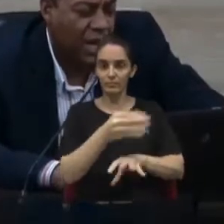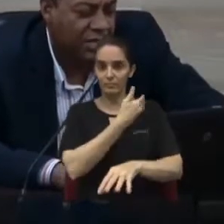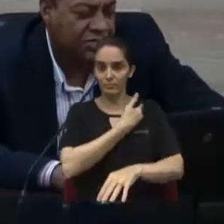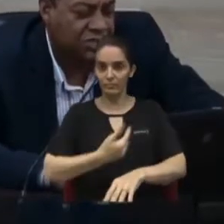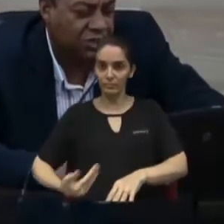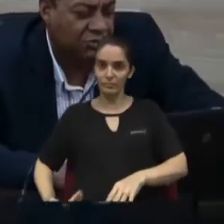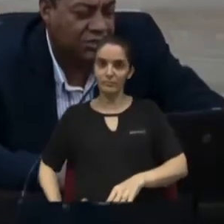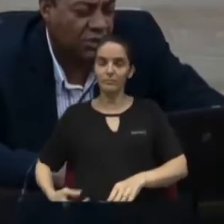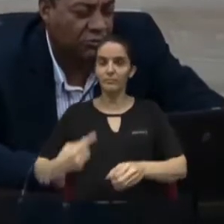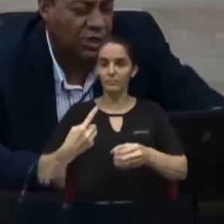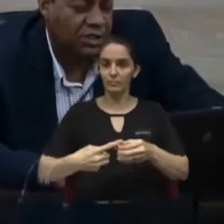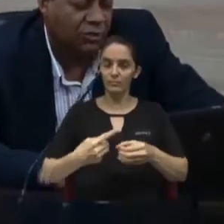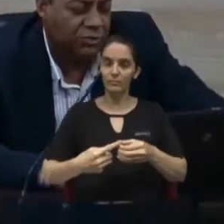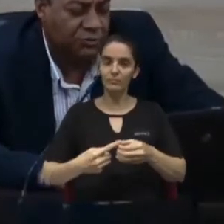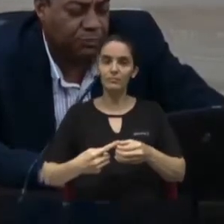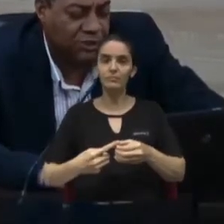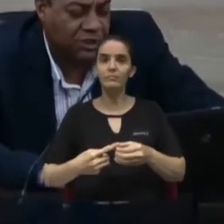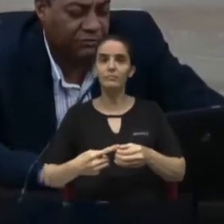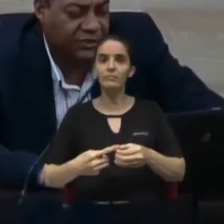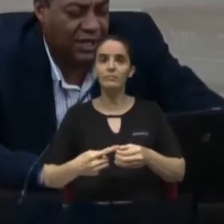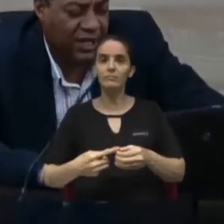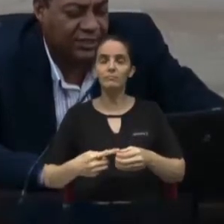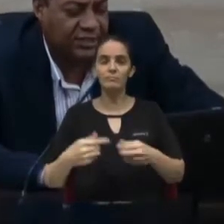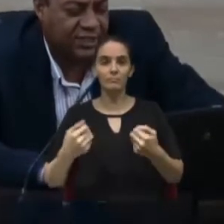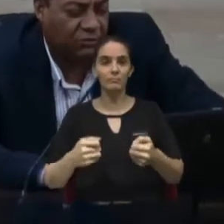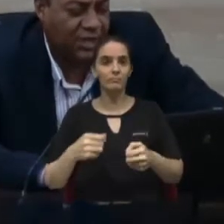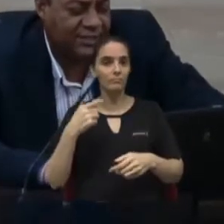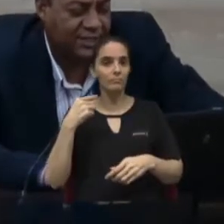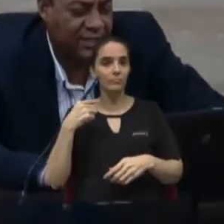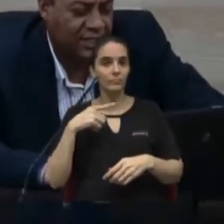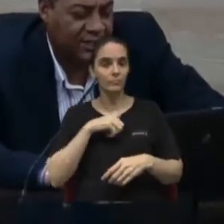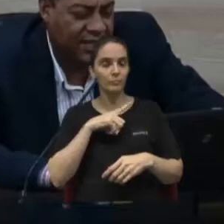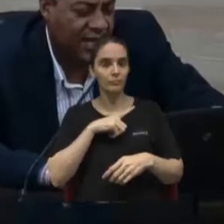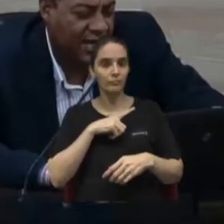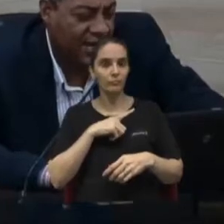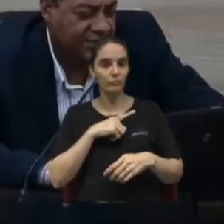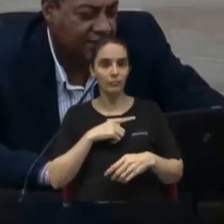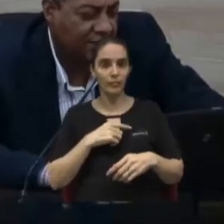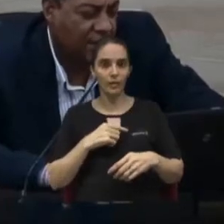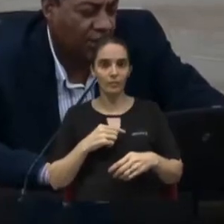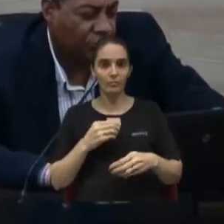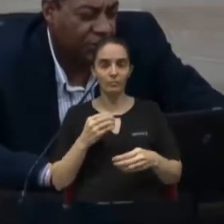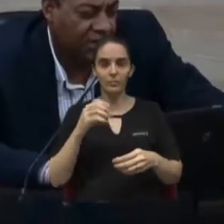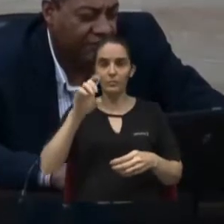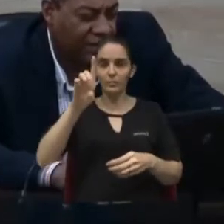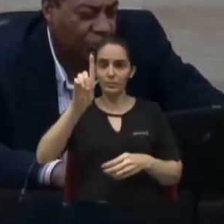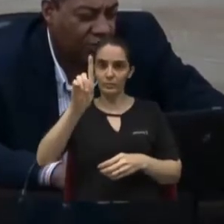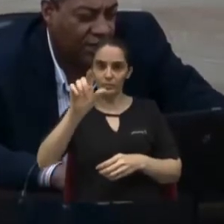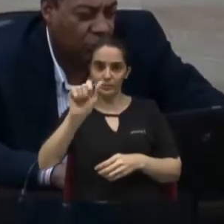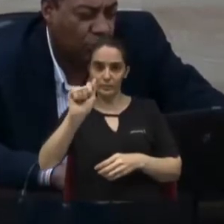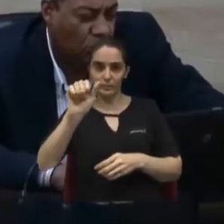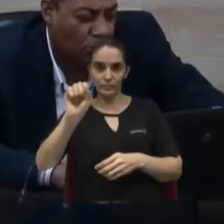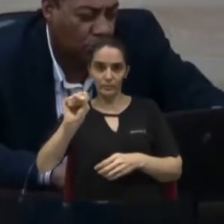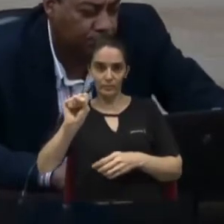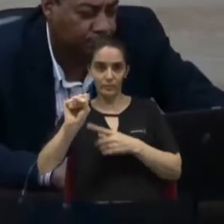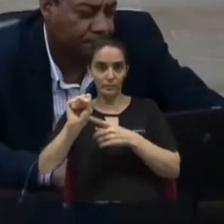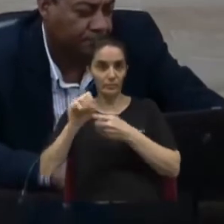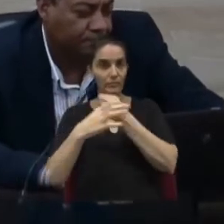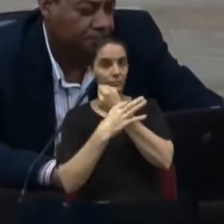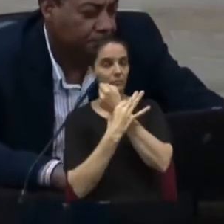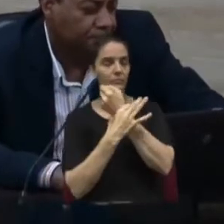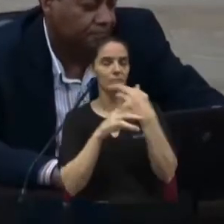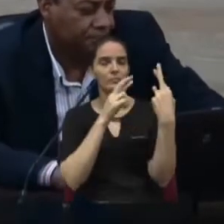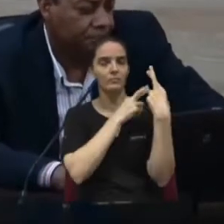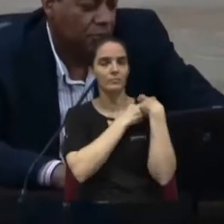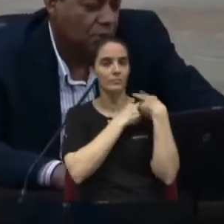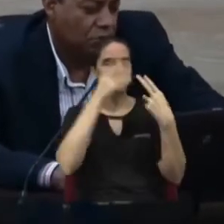Municipal a instituição de um dispositivo de alerta de segurança, DAS. Autoria, vereadora Lubogo.